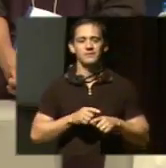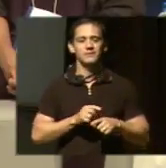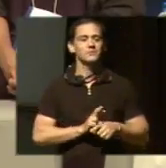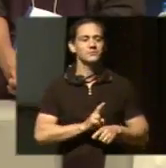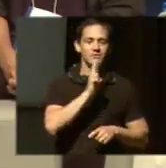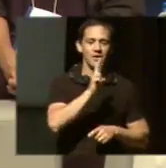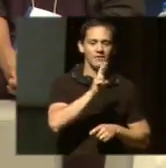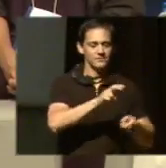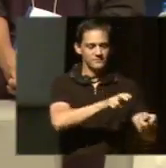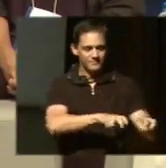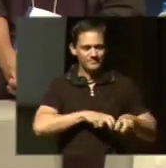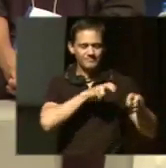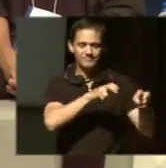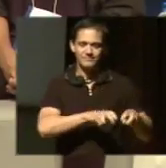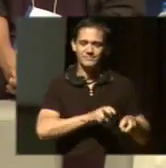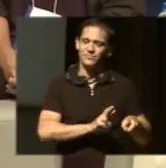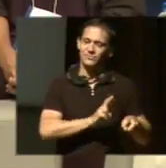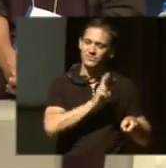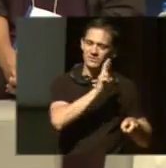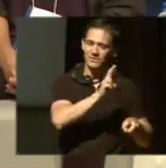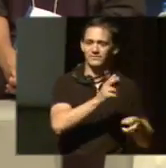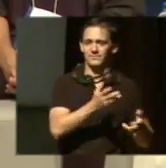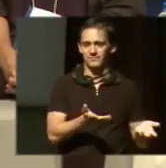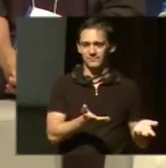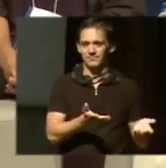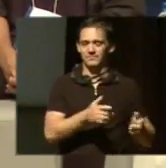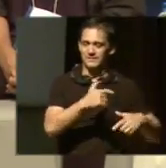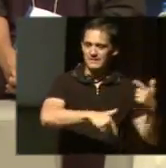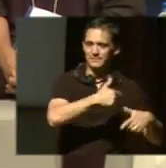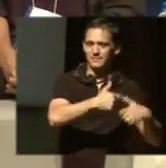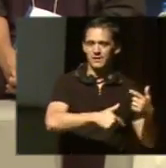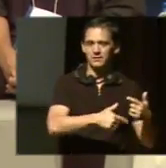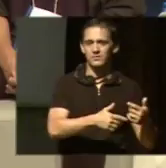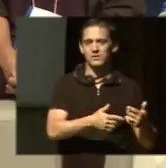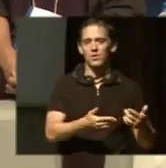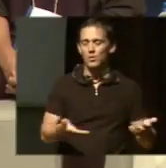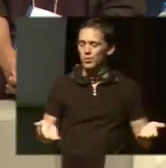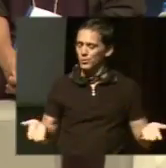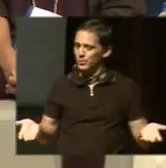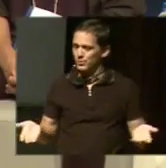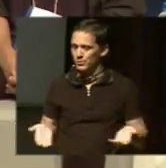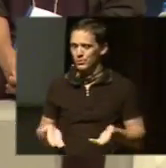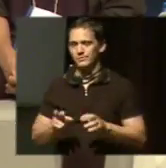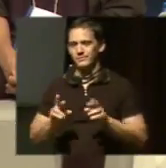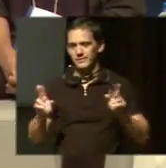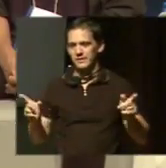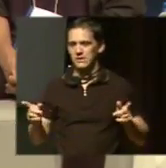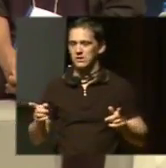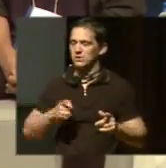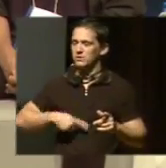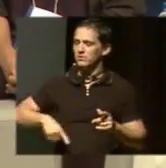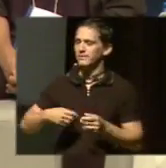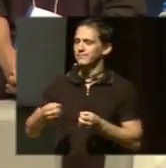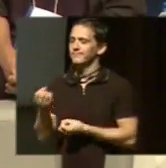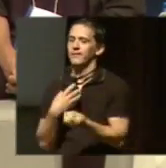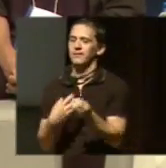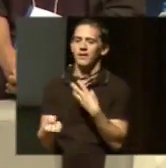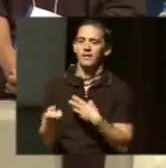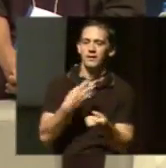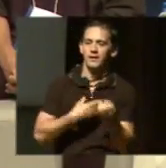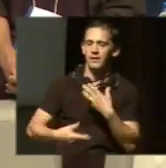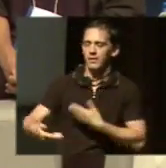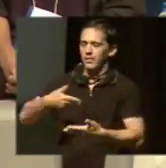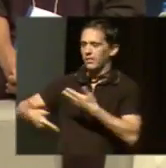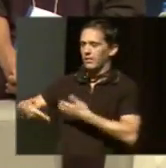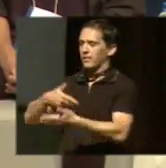bem fulamente, a gente tem tudo de mão beijada. E é verdade, a gente reclama muito da vida,